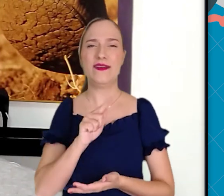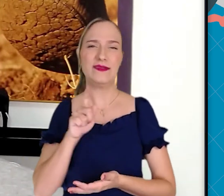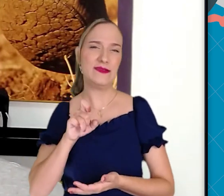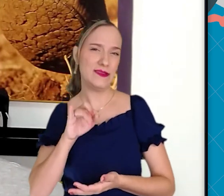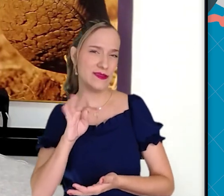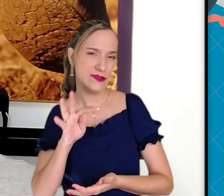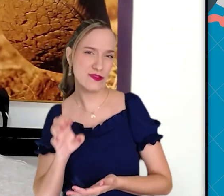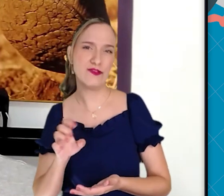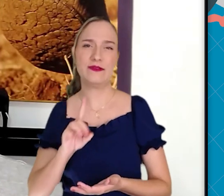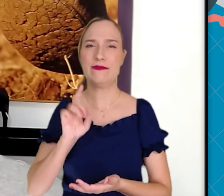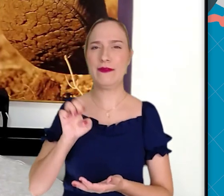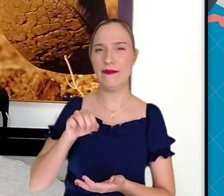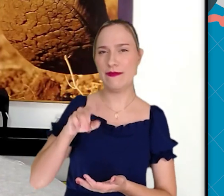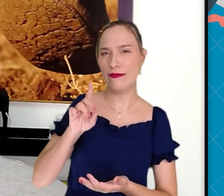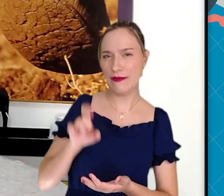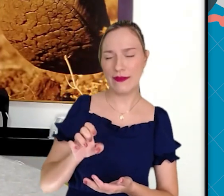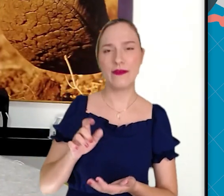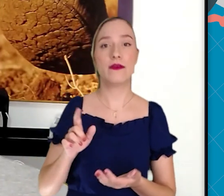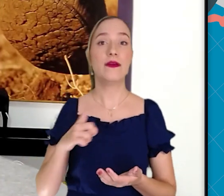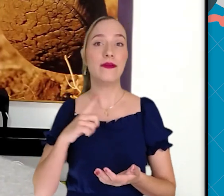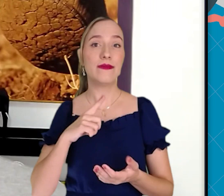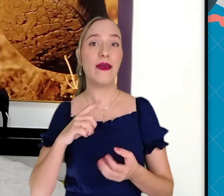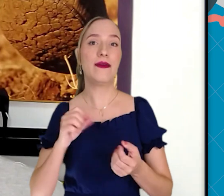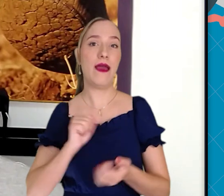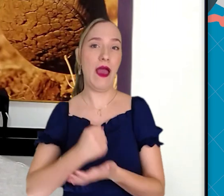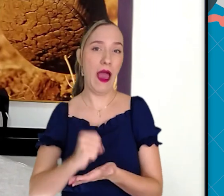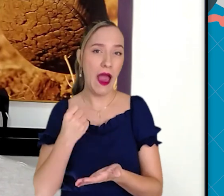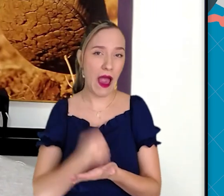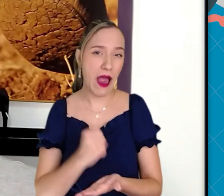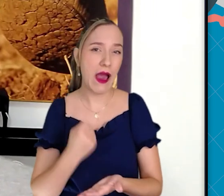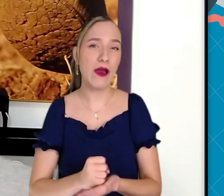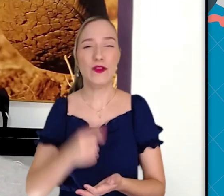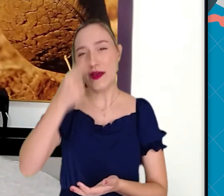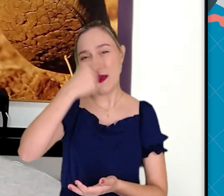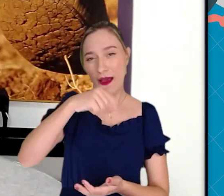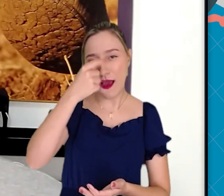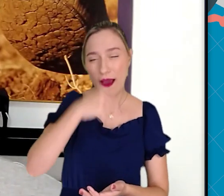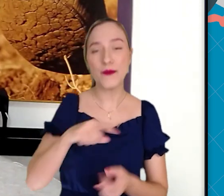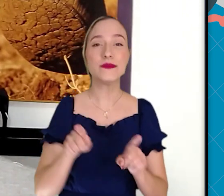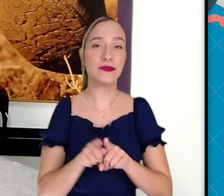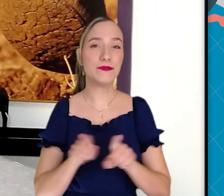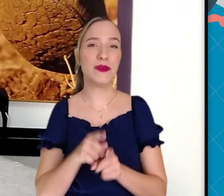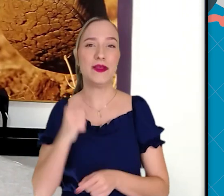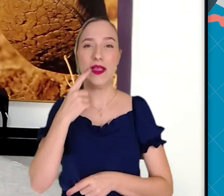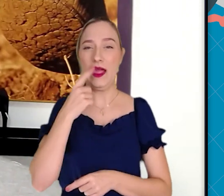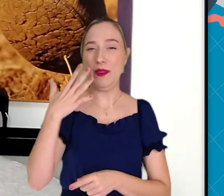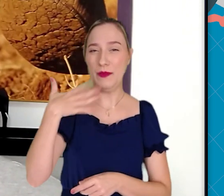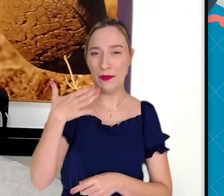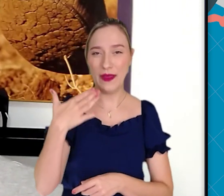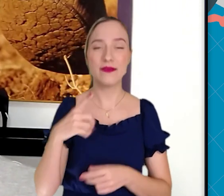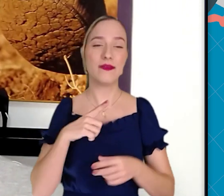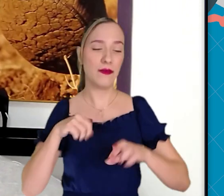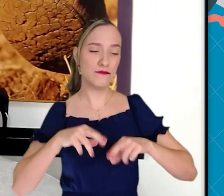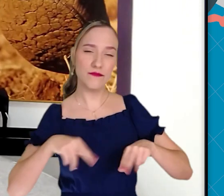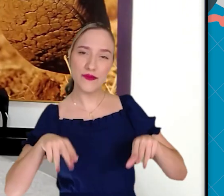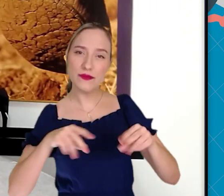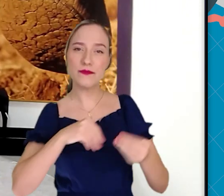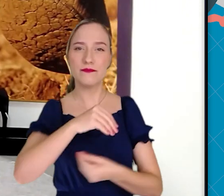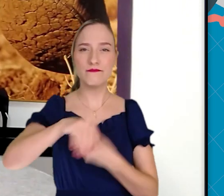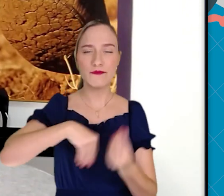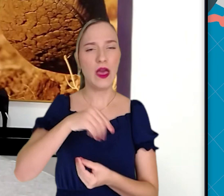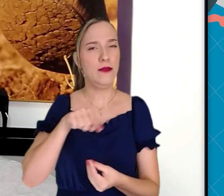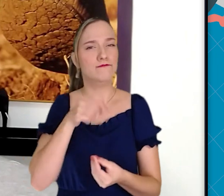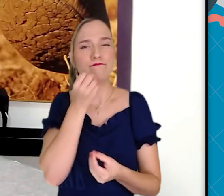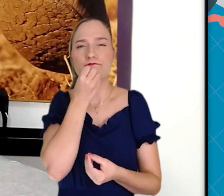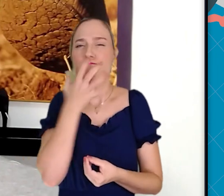de azeite, alho, quiabo e jindungo ou pimenta. É um prato muito bom, muito